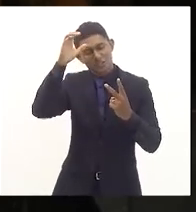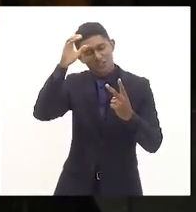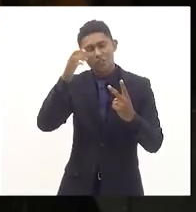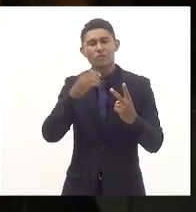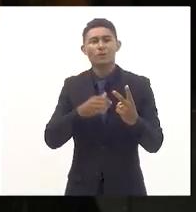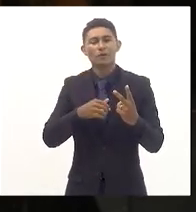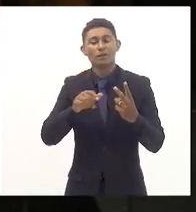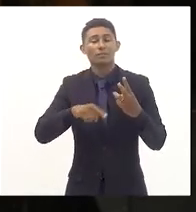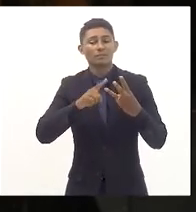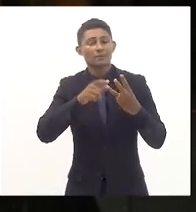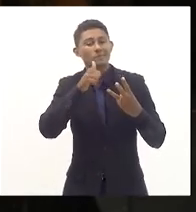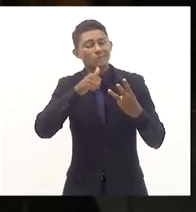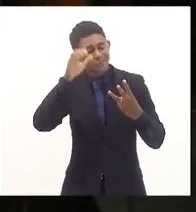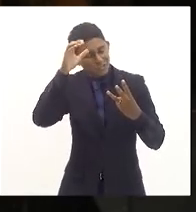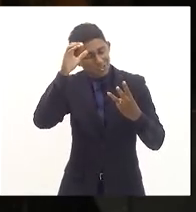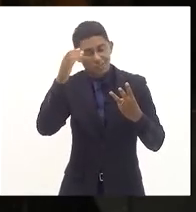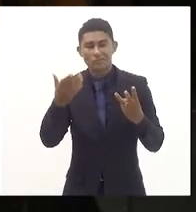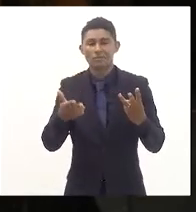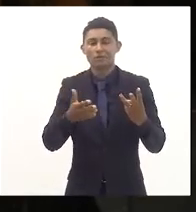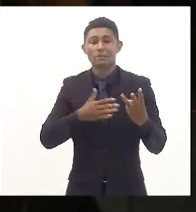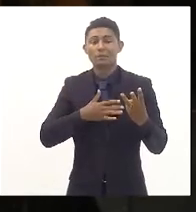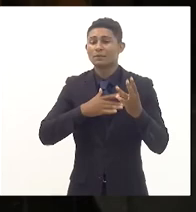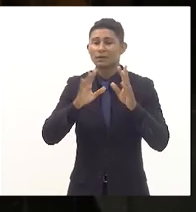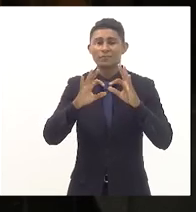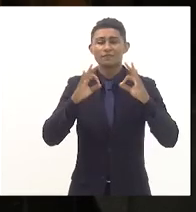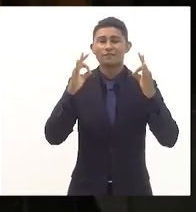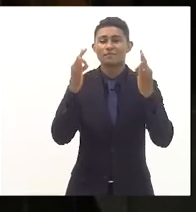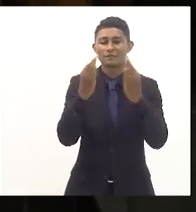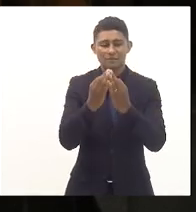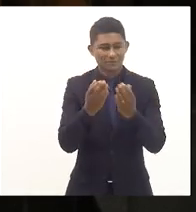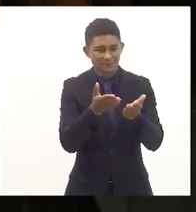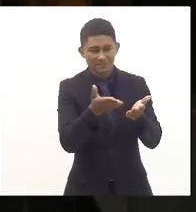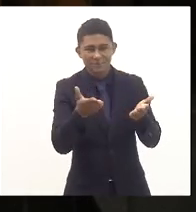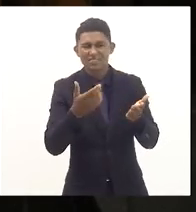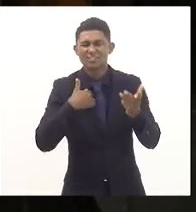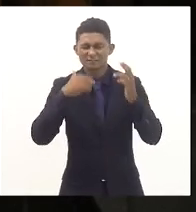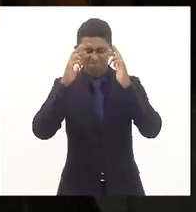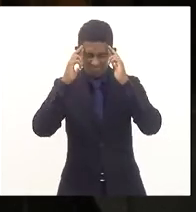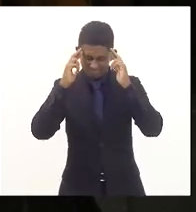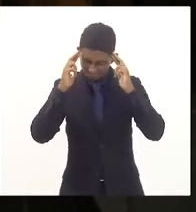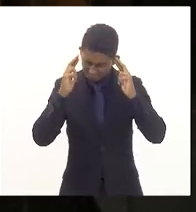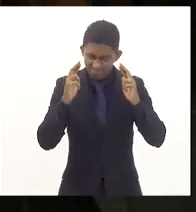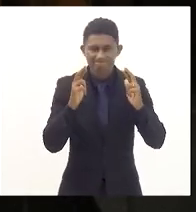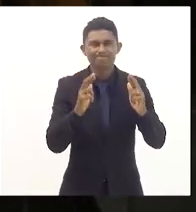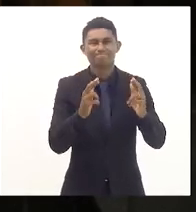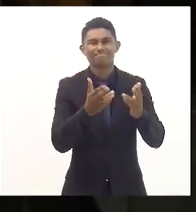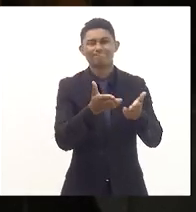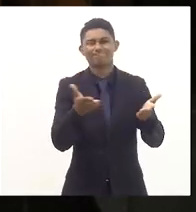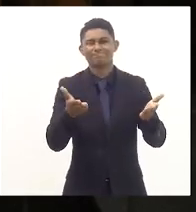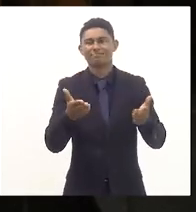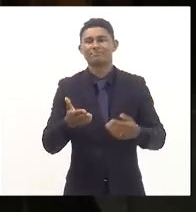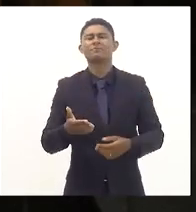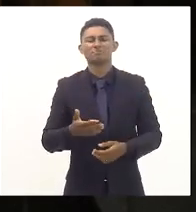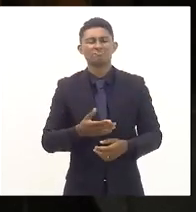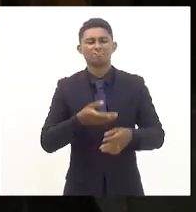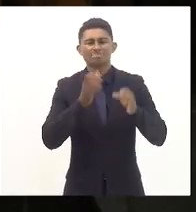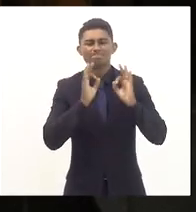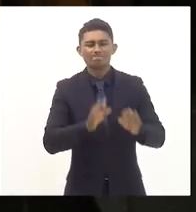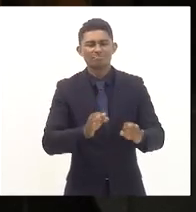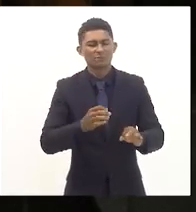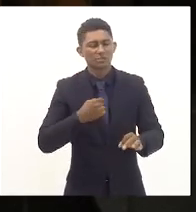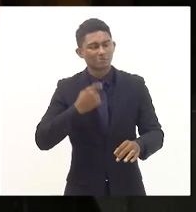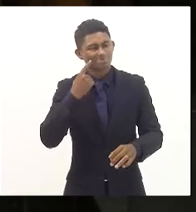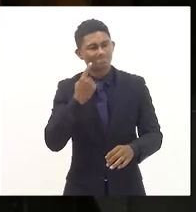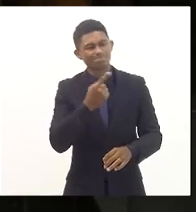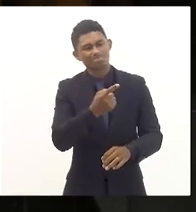apresente também fico muito feliz é a minha família que é muito restrita mas que eu respeito demais e que Paulo tá toda a minha atuação no dia a dia